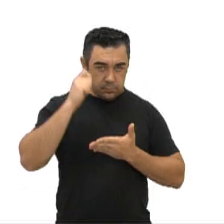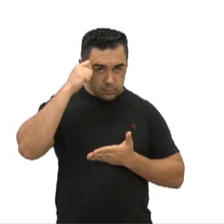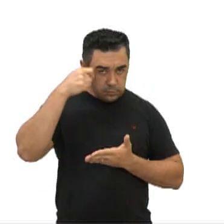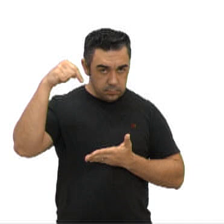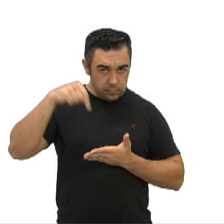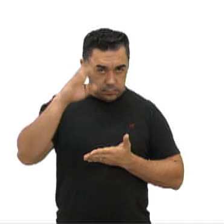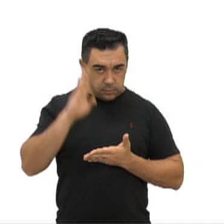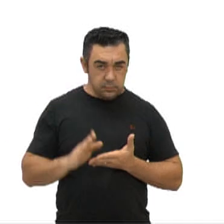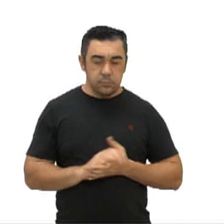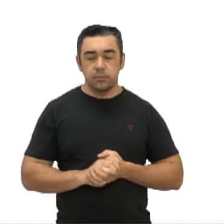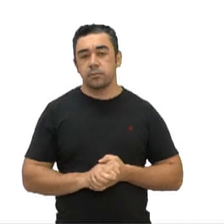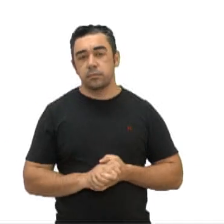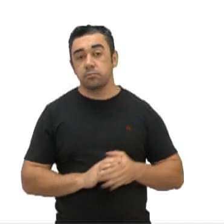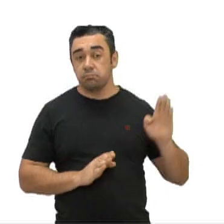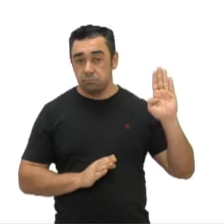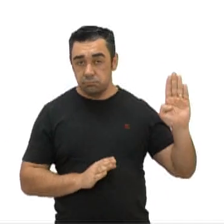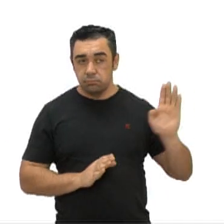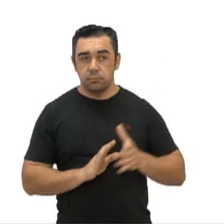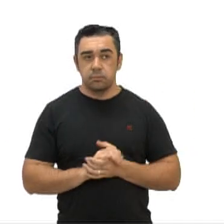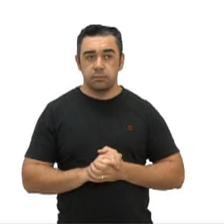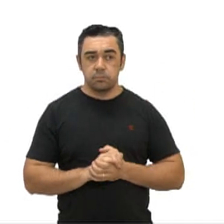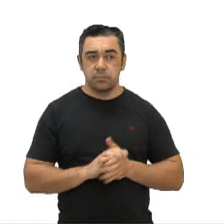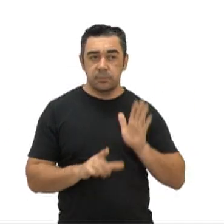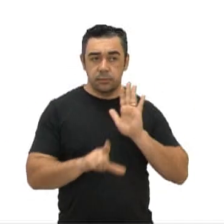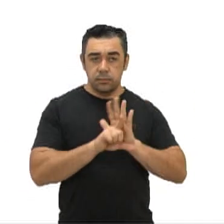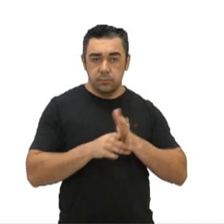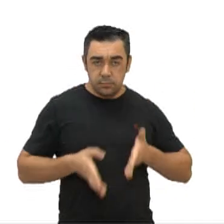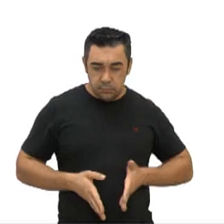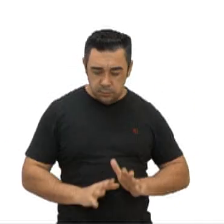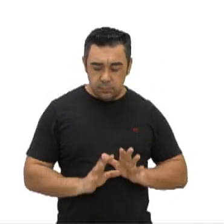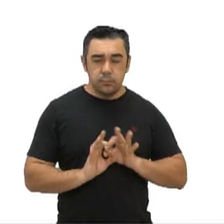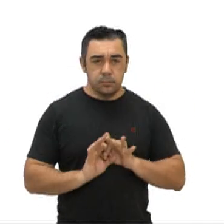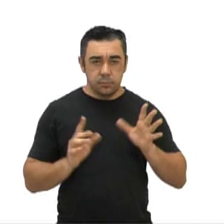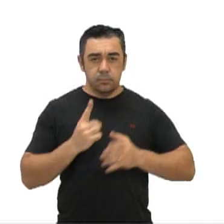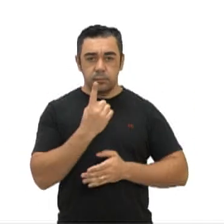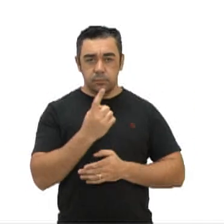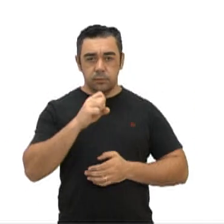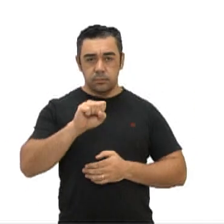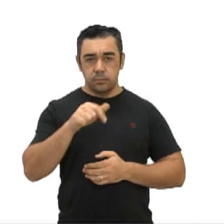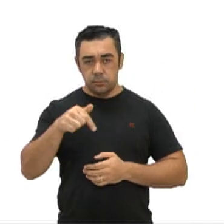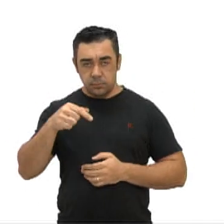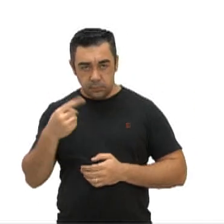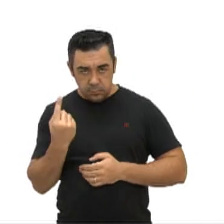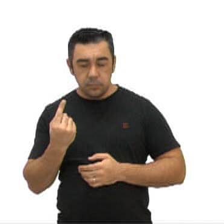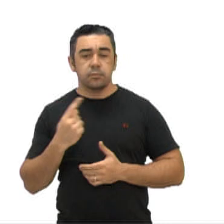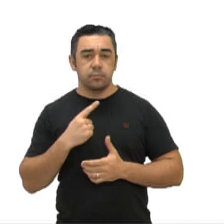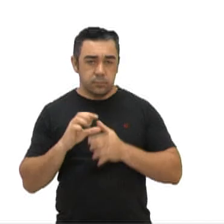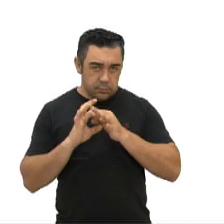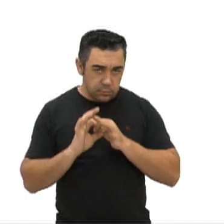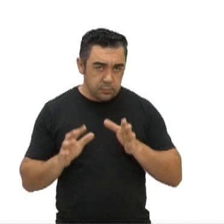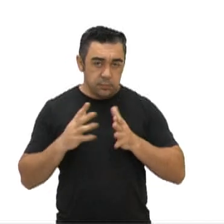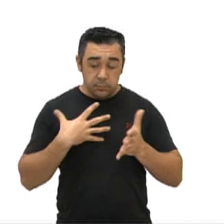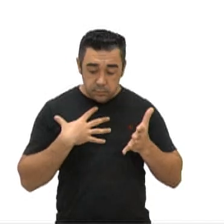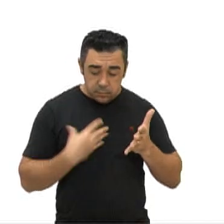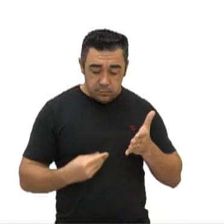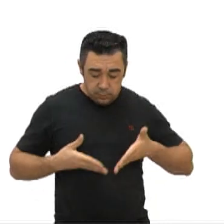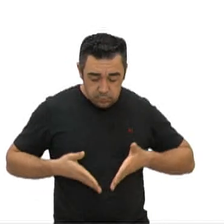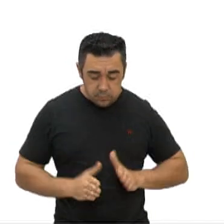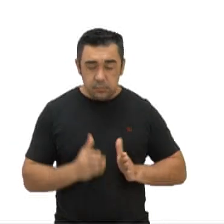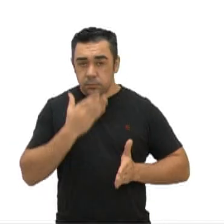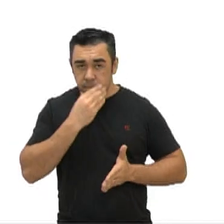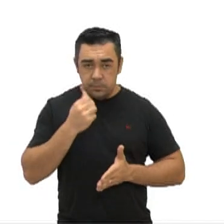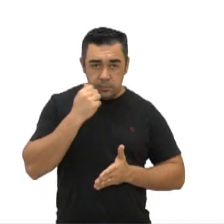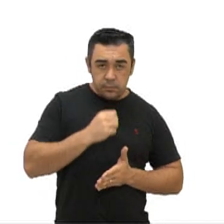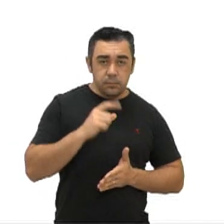Brasil? Alternativa B. A Lei do Ventre Livre, de 1871, libertava os filhos e filhas